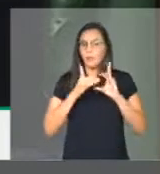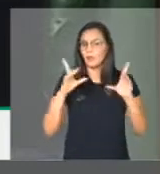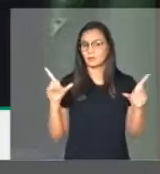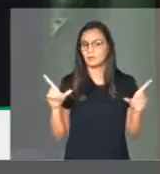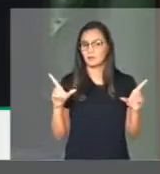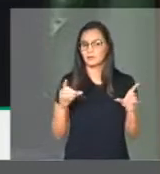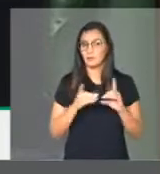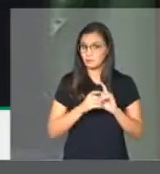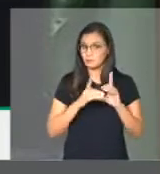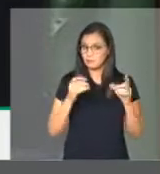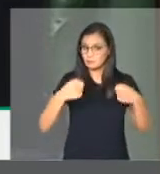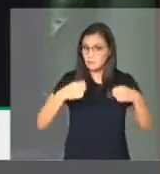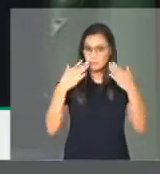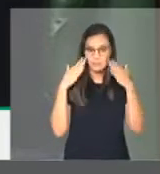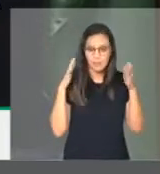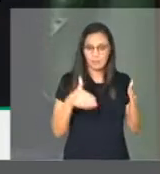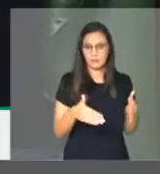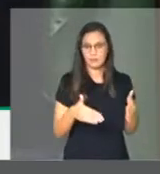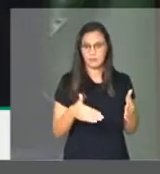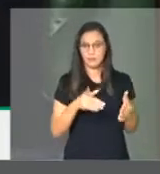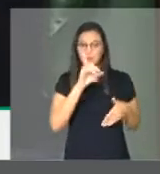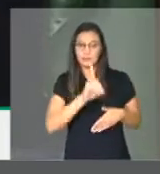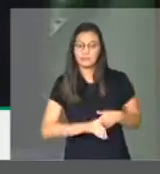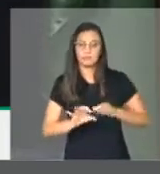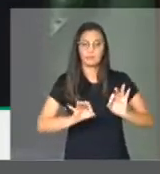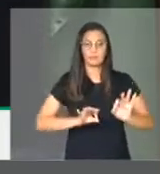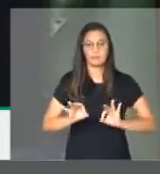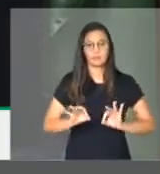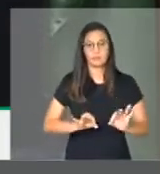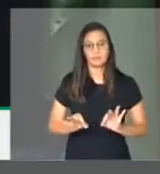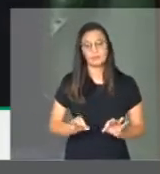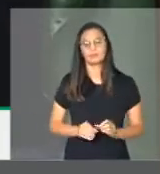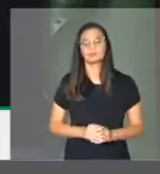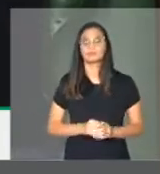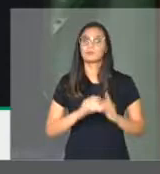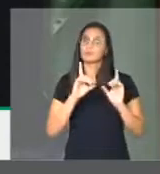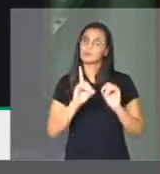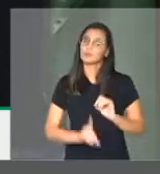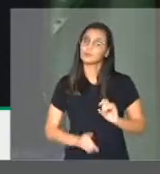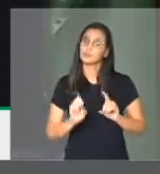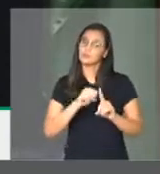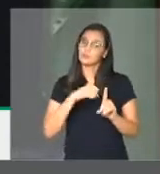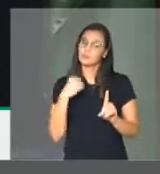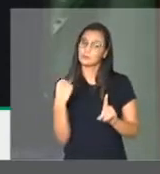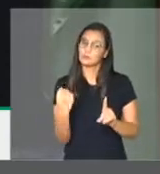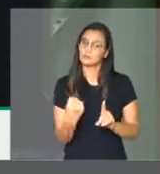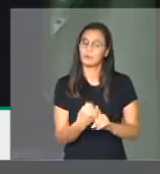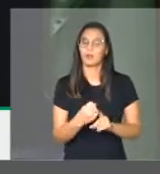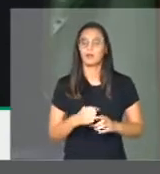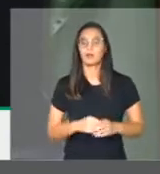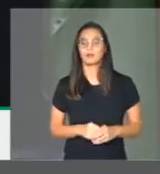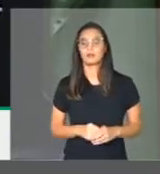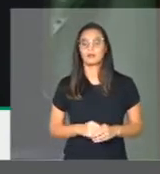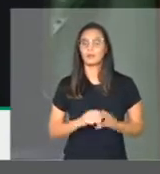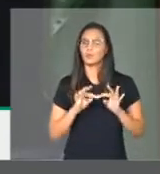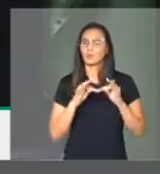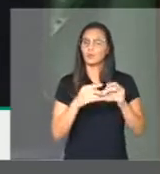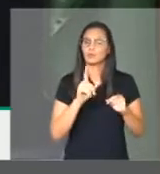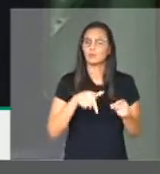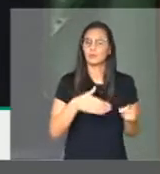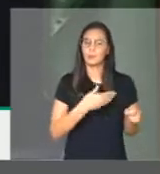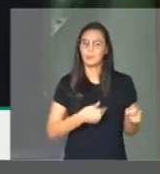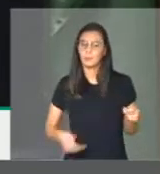própria democracia, o direito de organização, os direitos sociais, o patrimônio público, inclusive